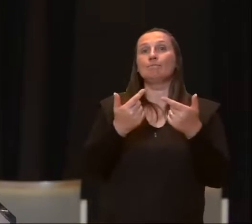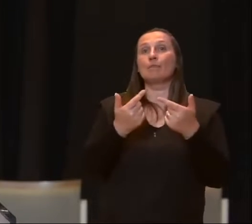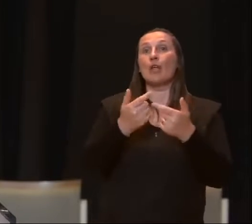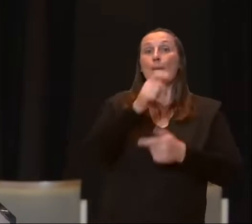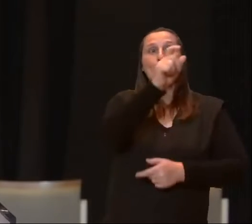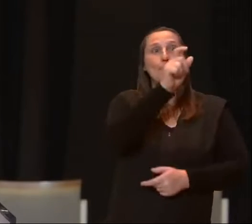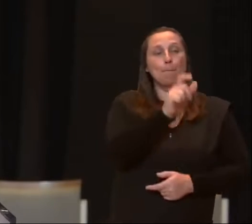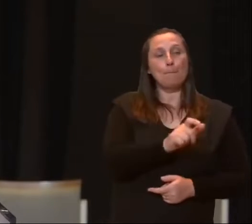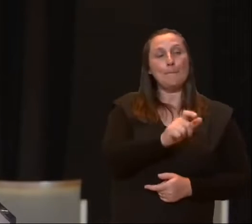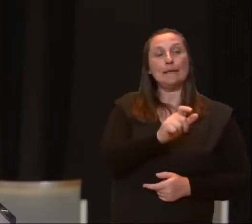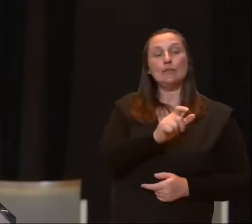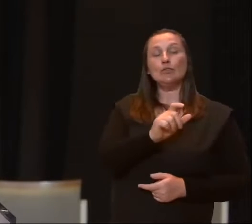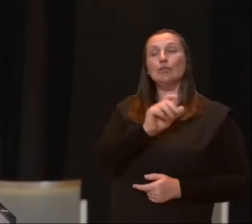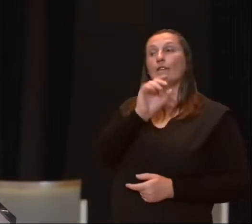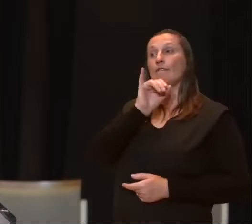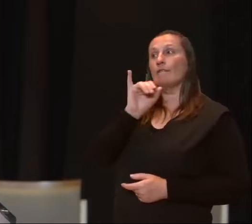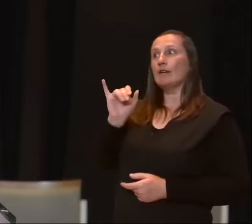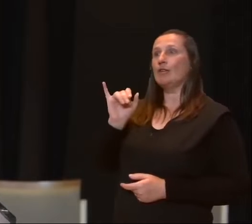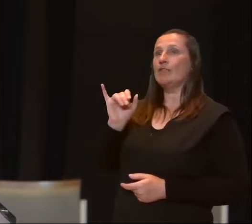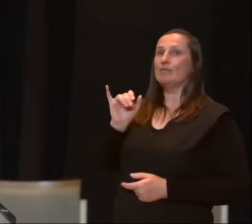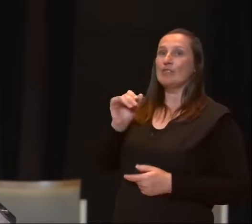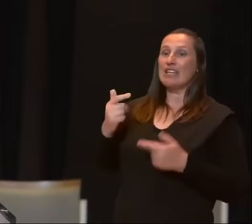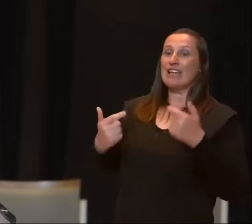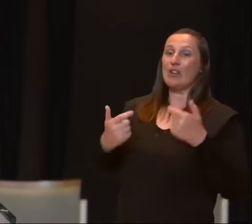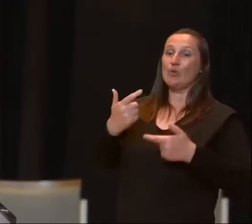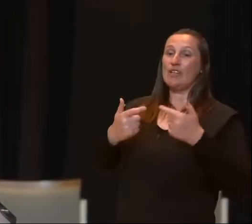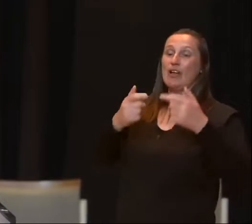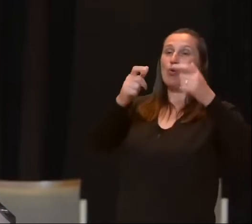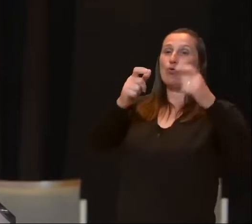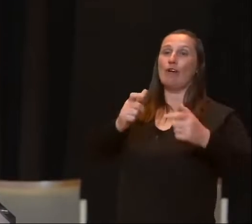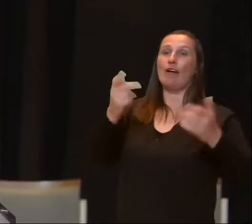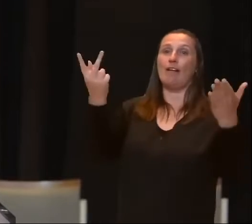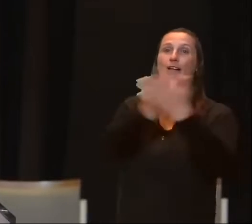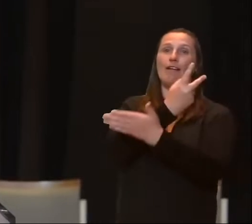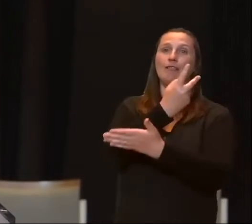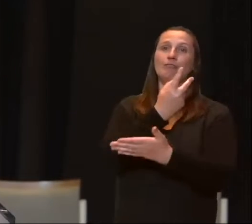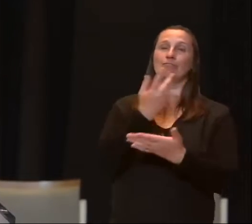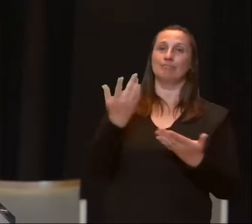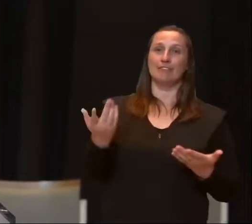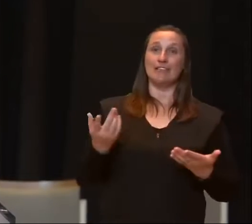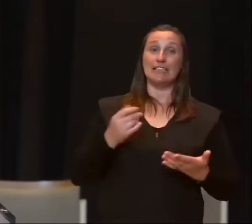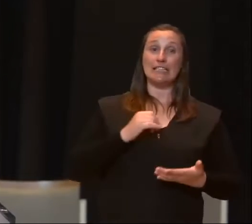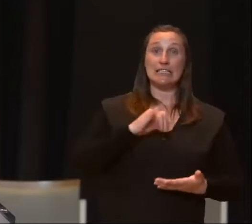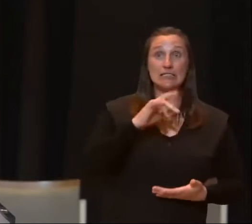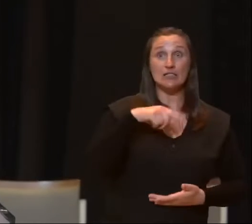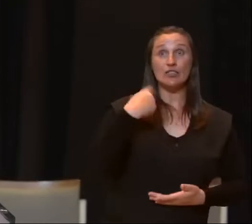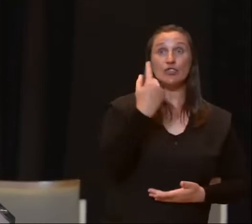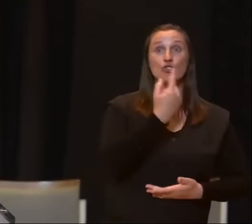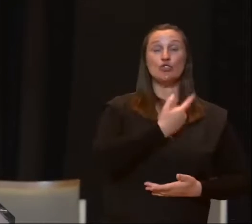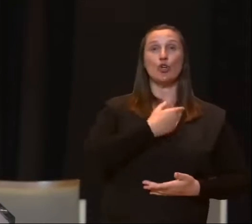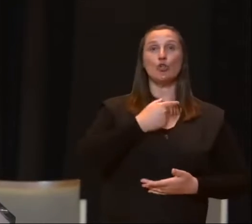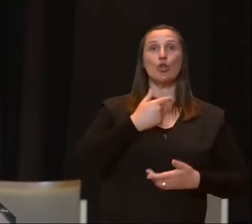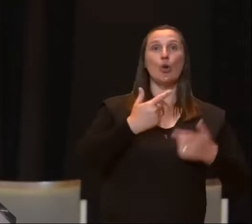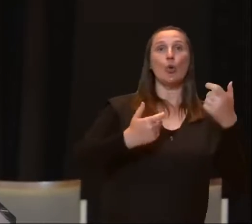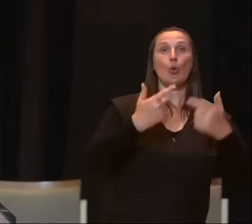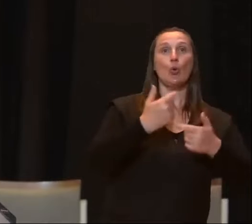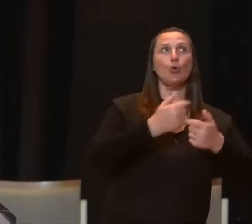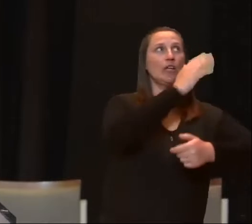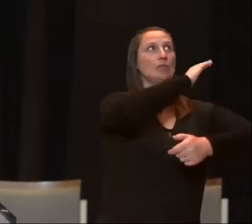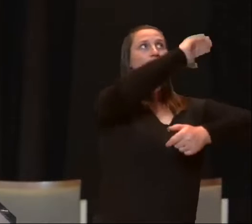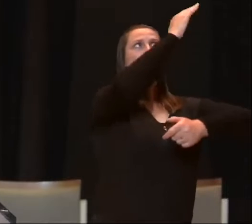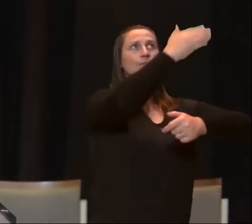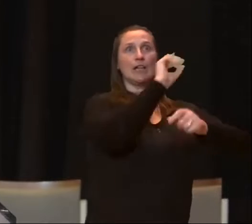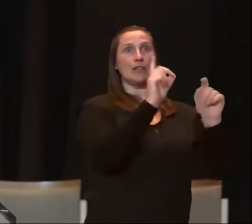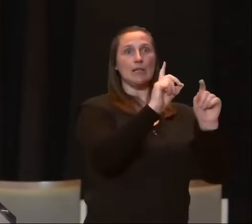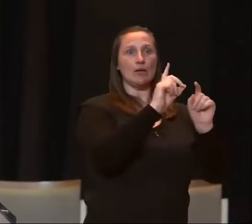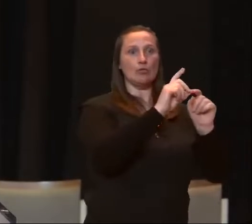alguém chegou à conclusão de que eles tinham lutado no lugar errado. Se nós lutássemos nos vales, o Deus deles é o El Shaddai, o